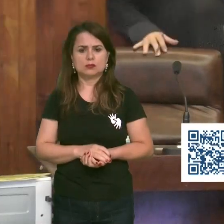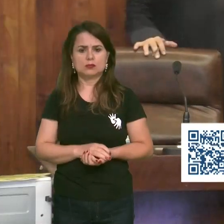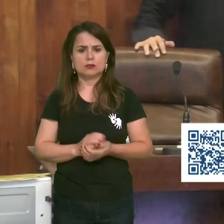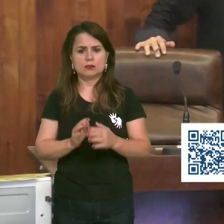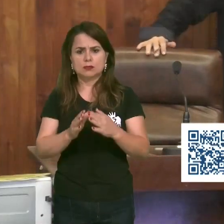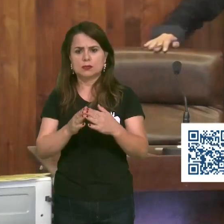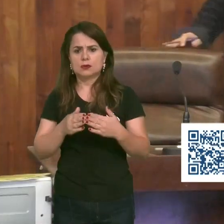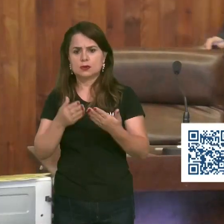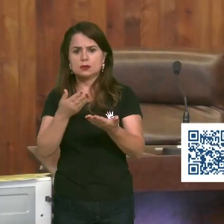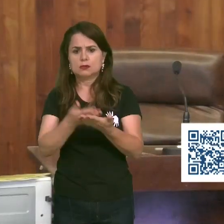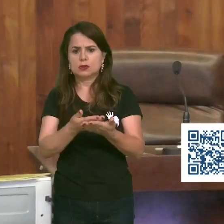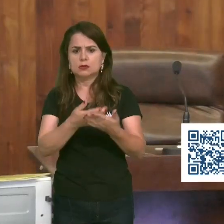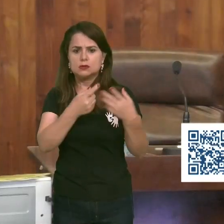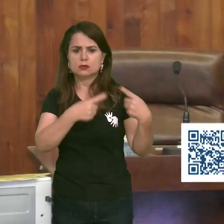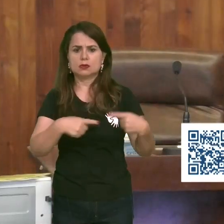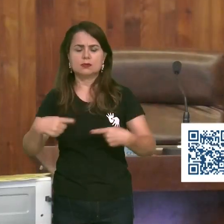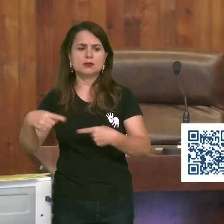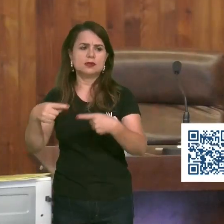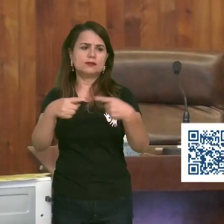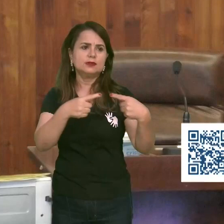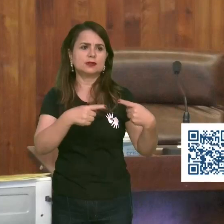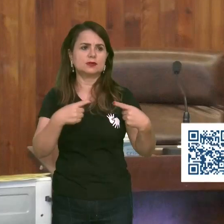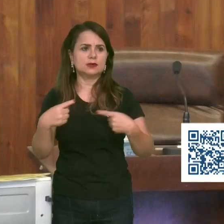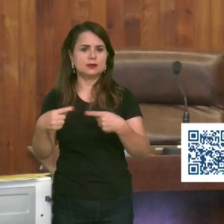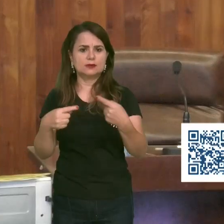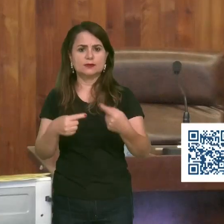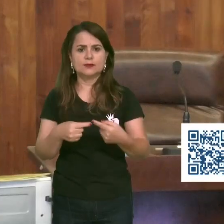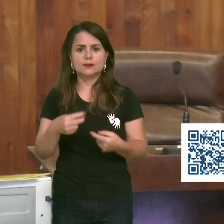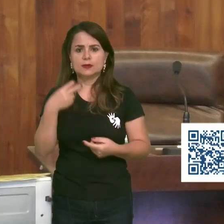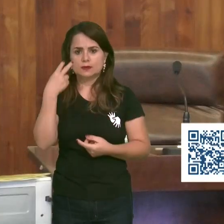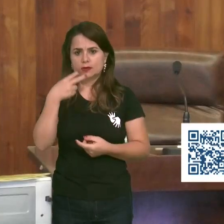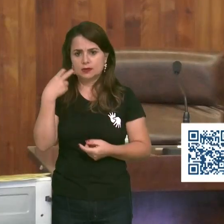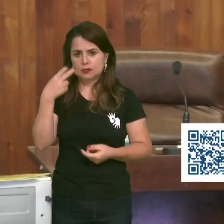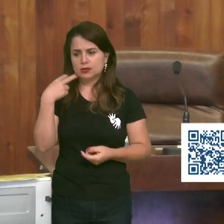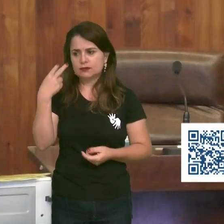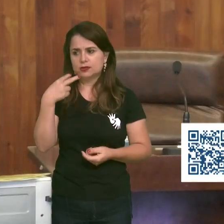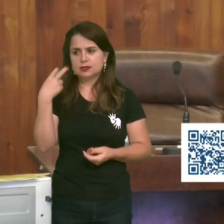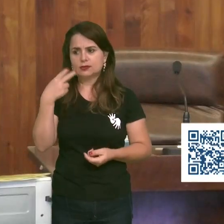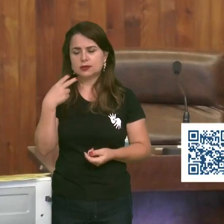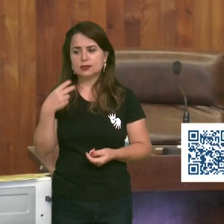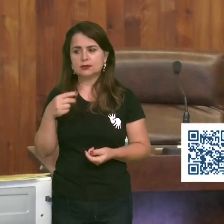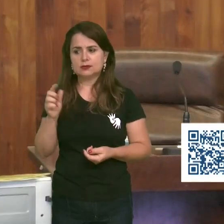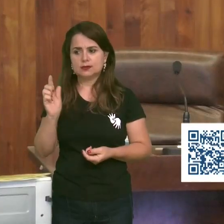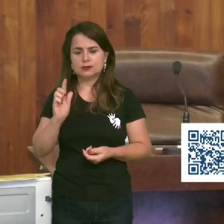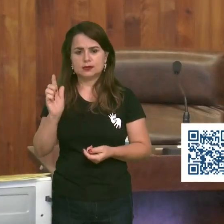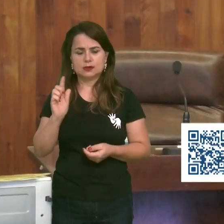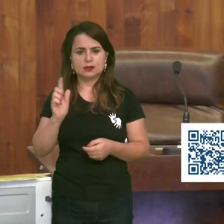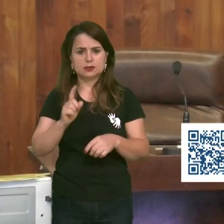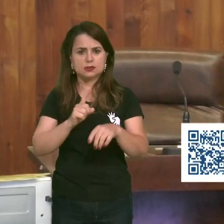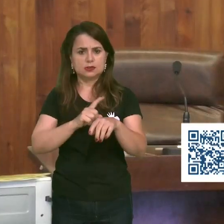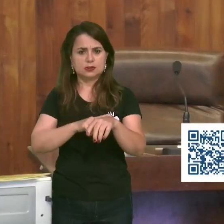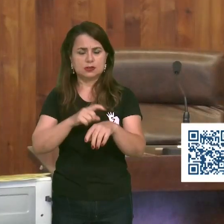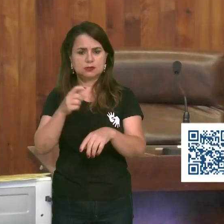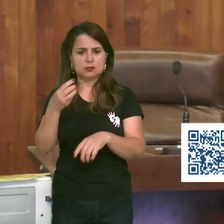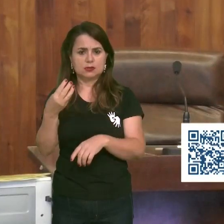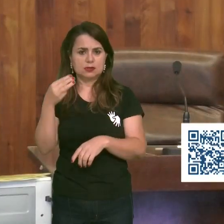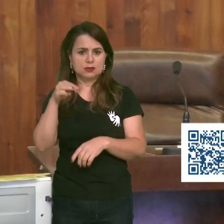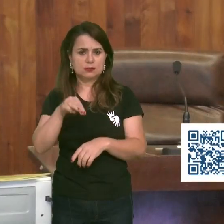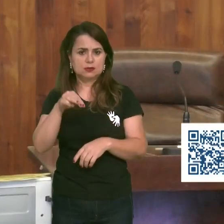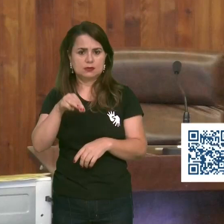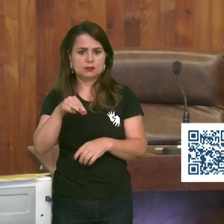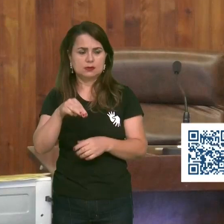incremento está em discussão com a palavra Vereador Evandro Galetti que dispõe na forma regimental de 3